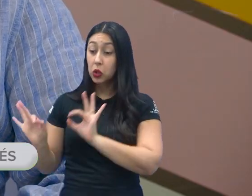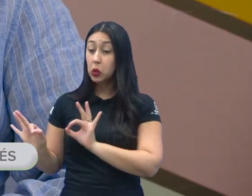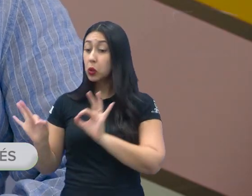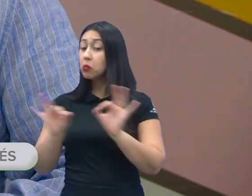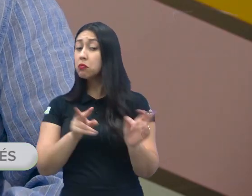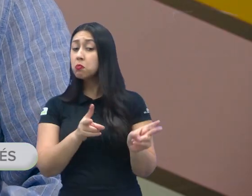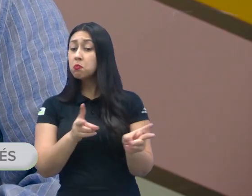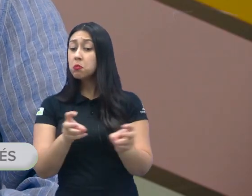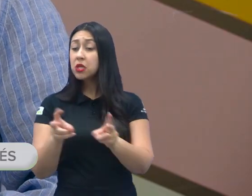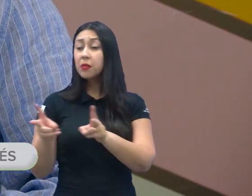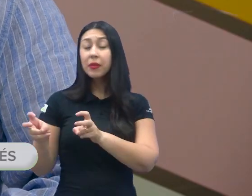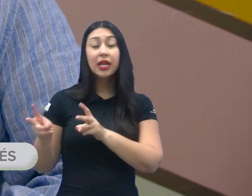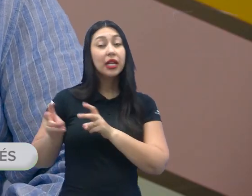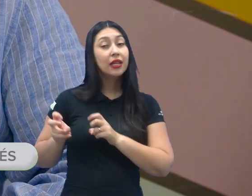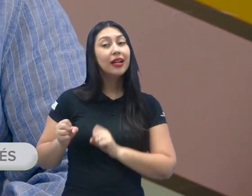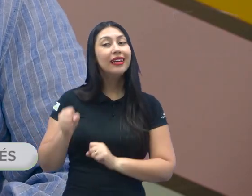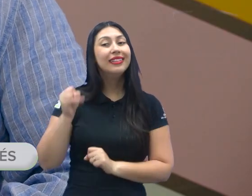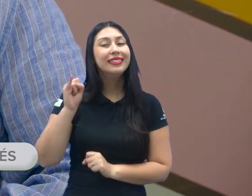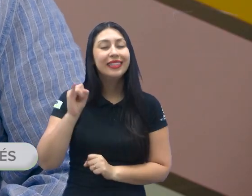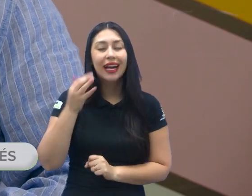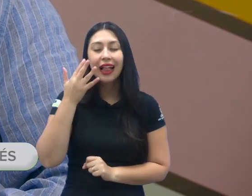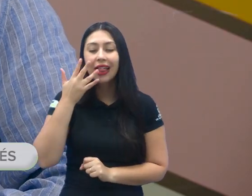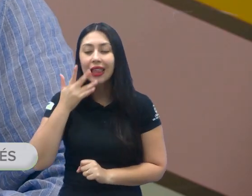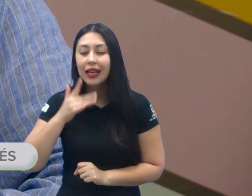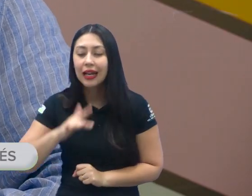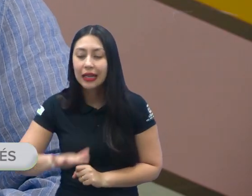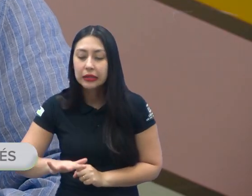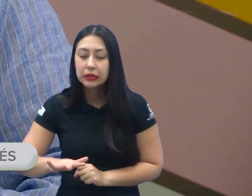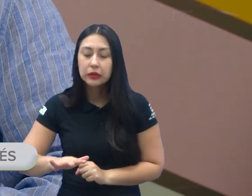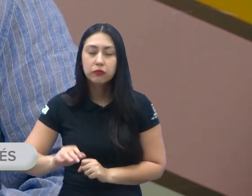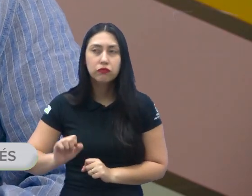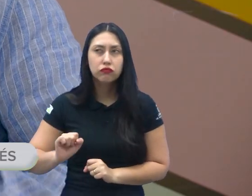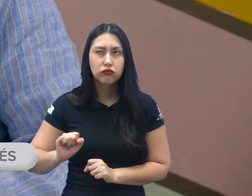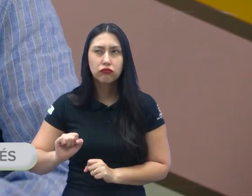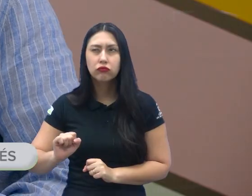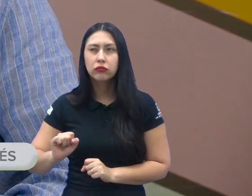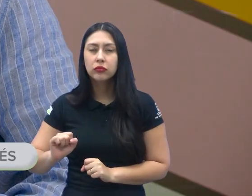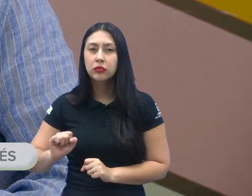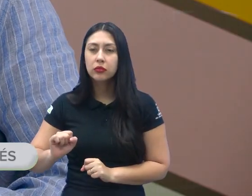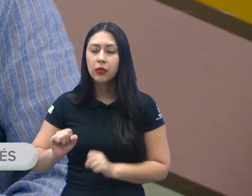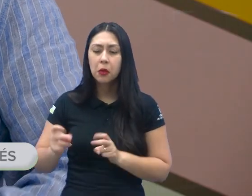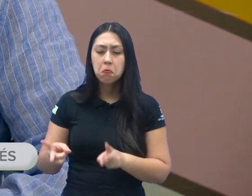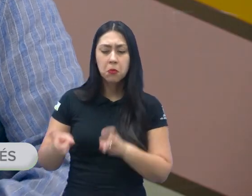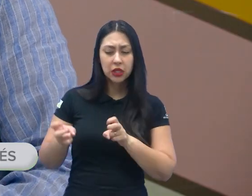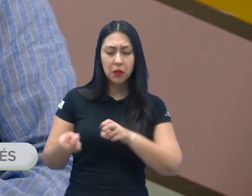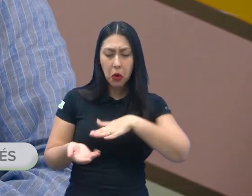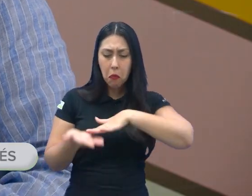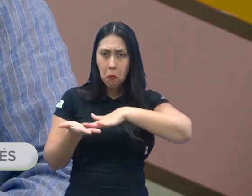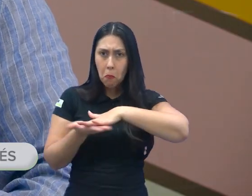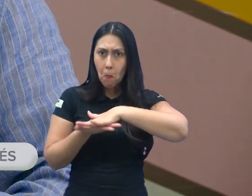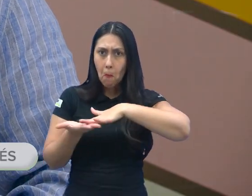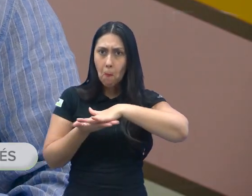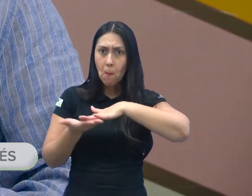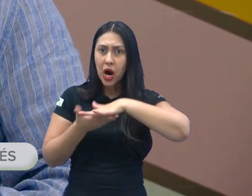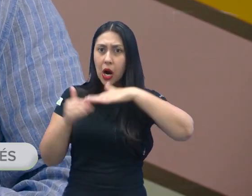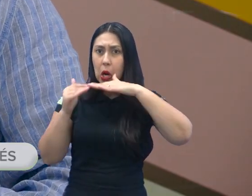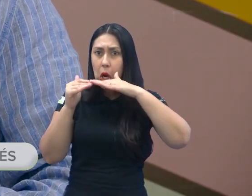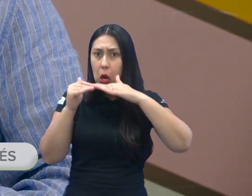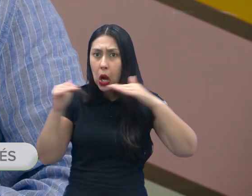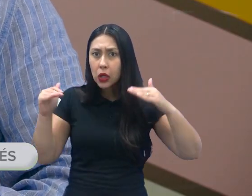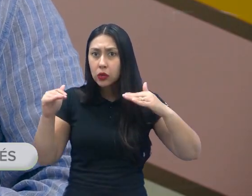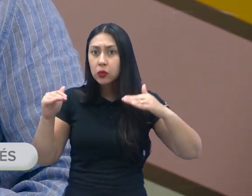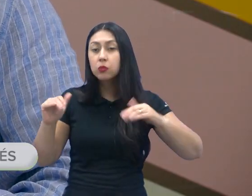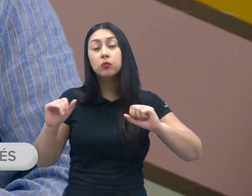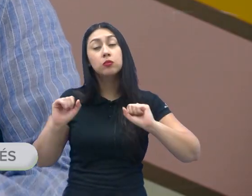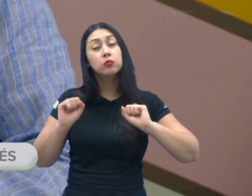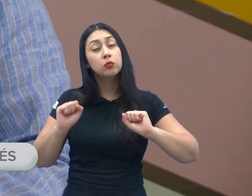essa situação da criança ficar mais evidente, aí nós podemos pensar